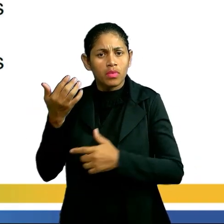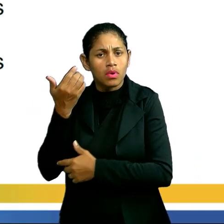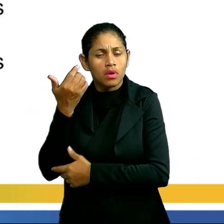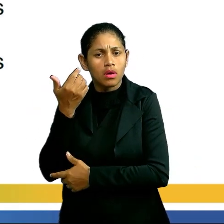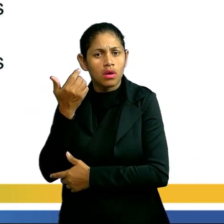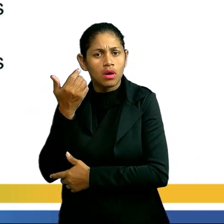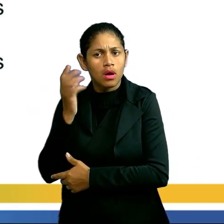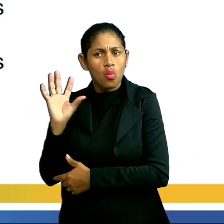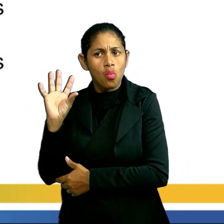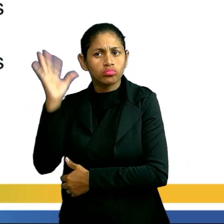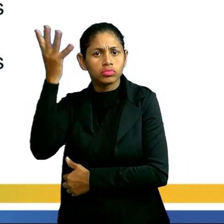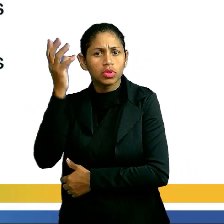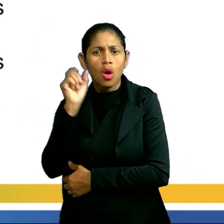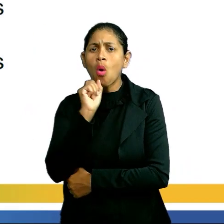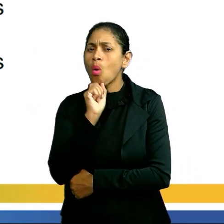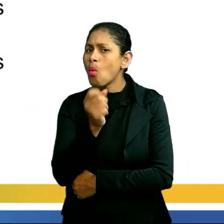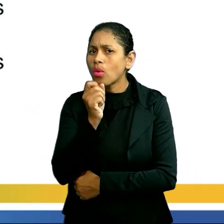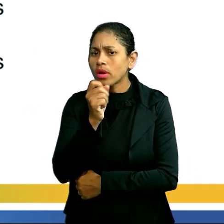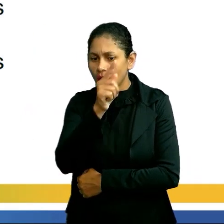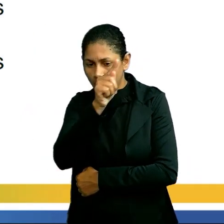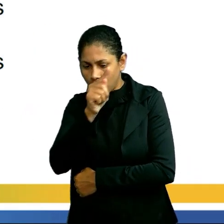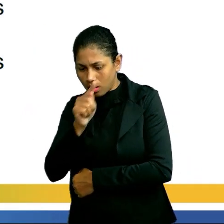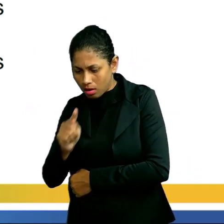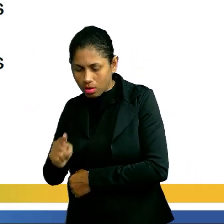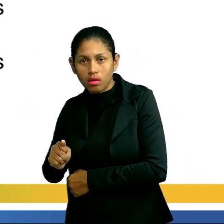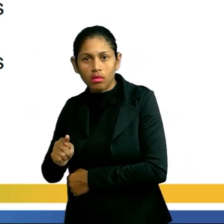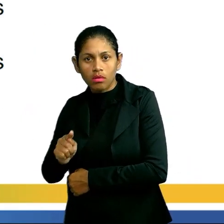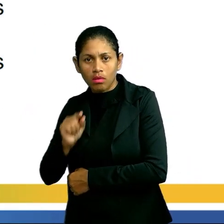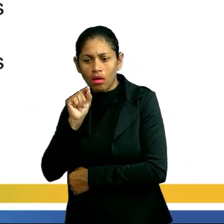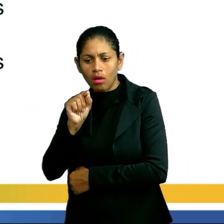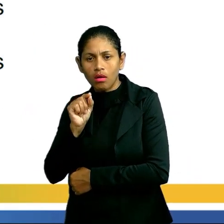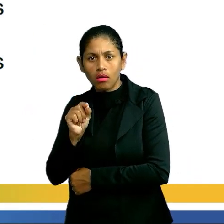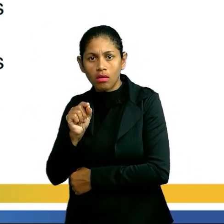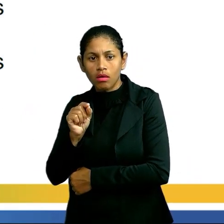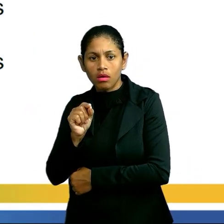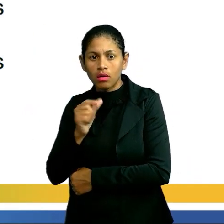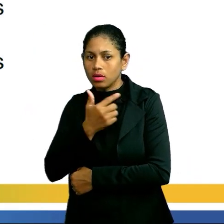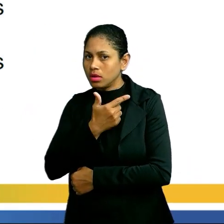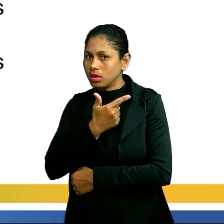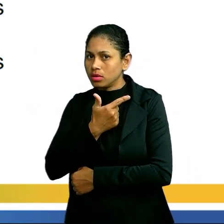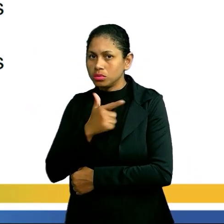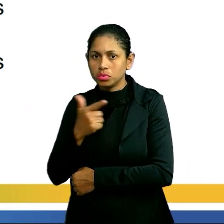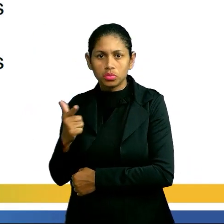vai continuar não exercendo força sobre o ponto A e B? Será?